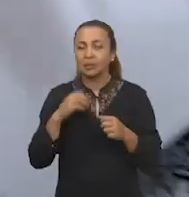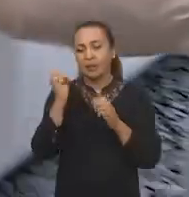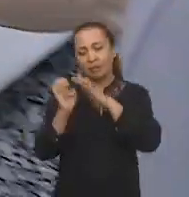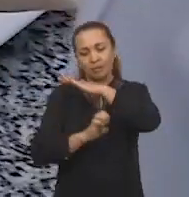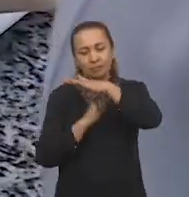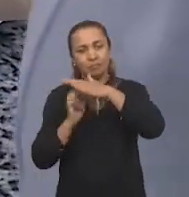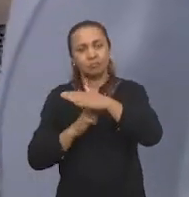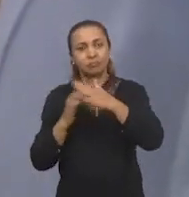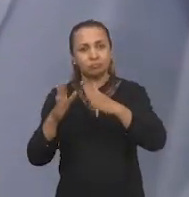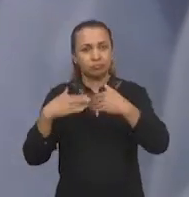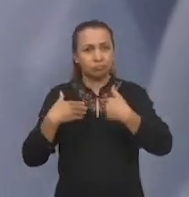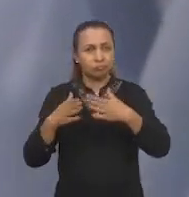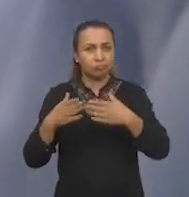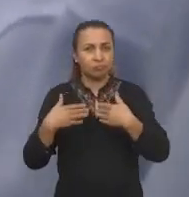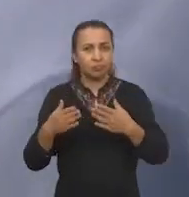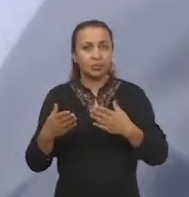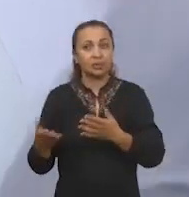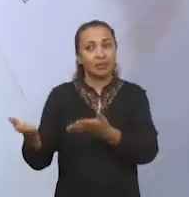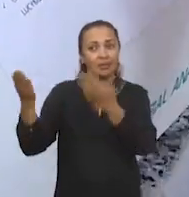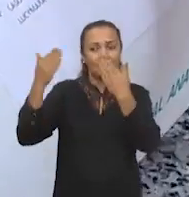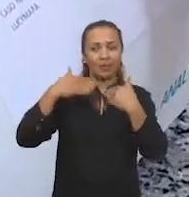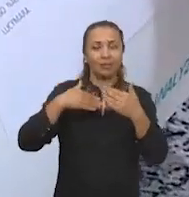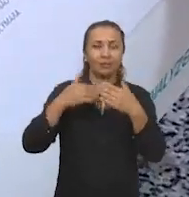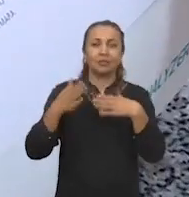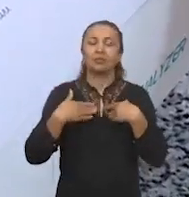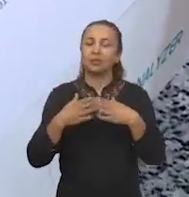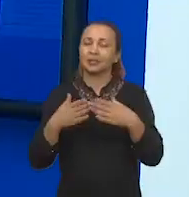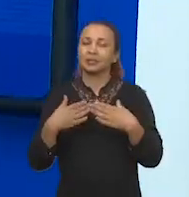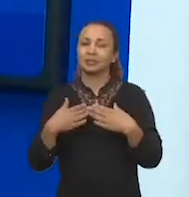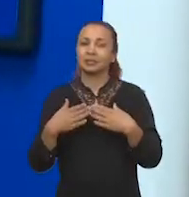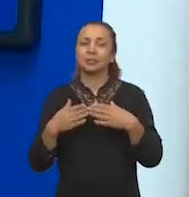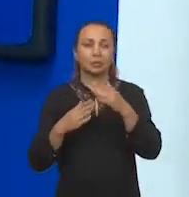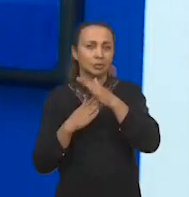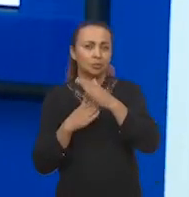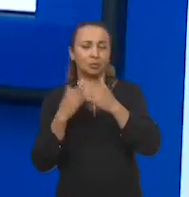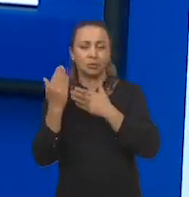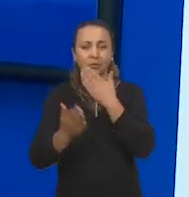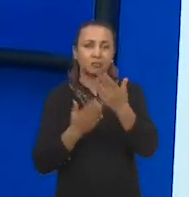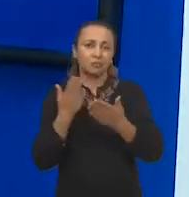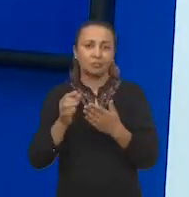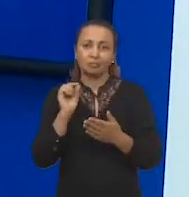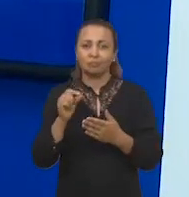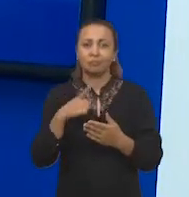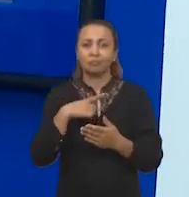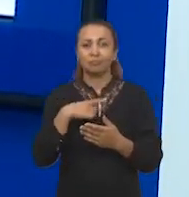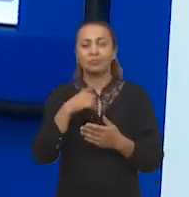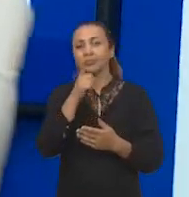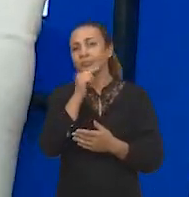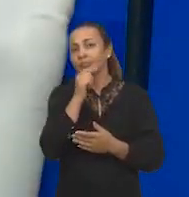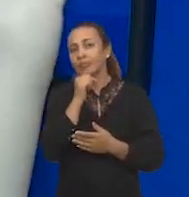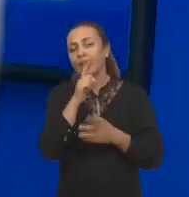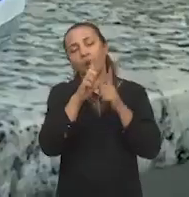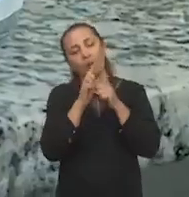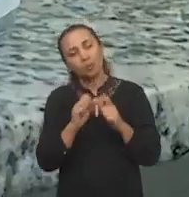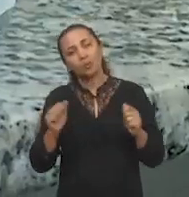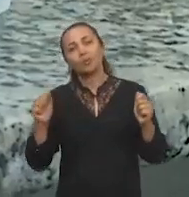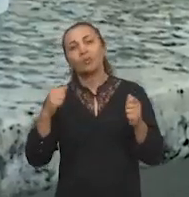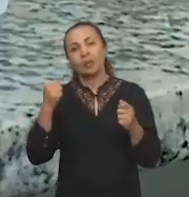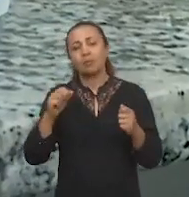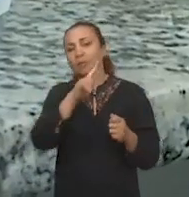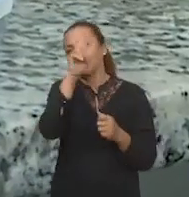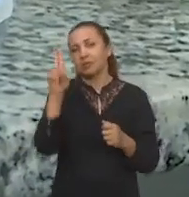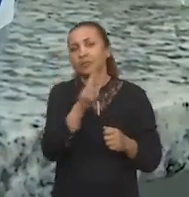empresa demande, essa demanda vem da empresa, na verdade, o período de tratamento, e que a água descontaminada possa